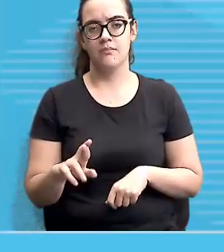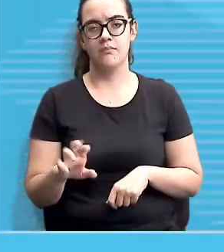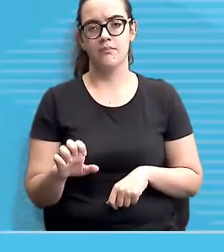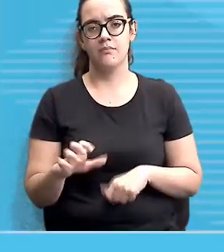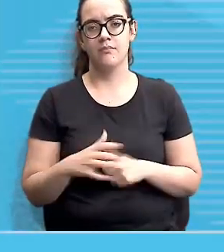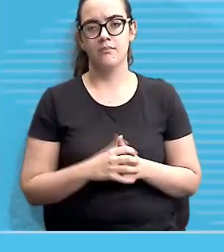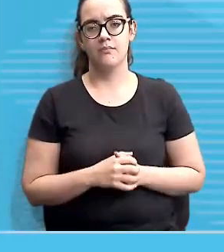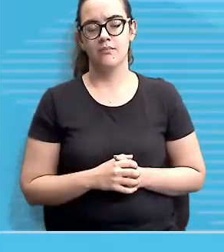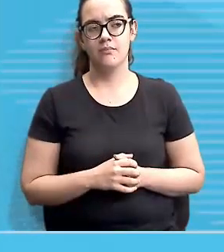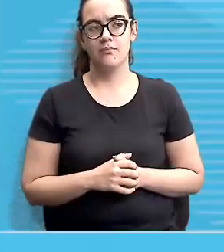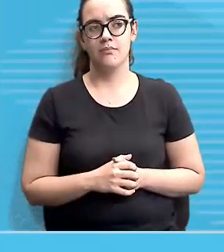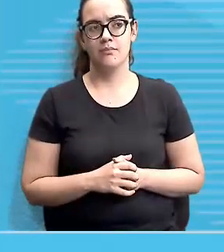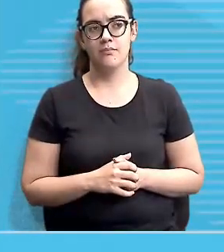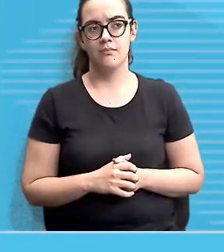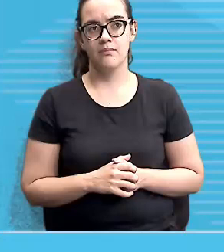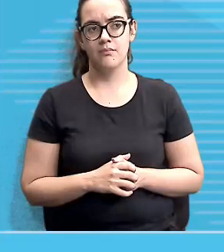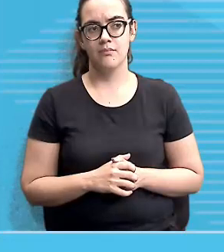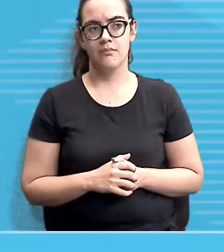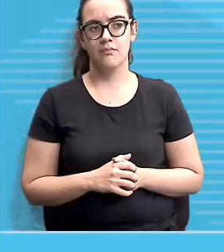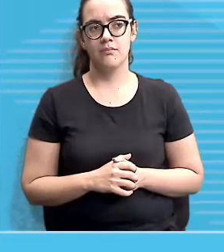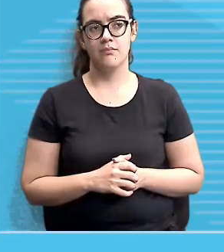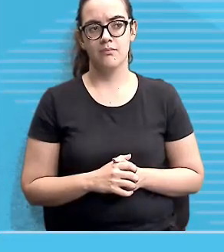o cobre